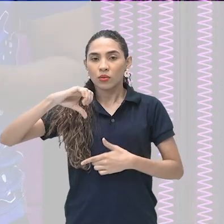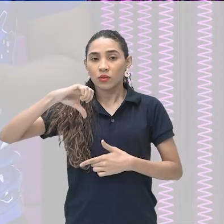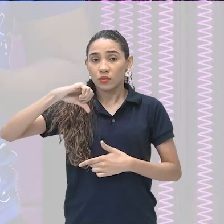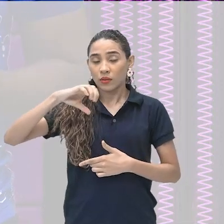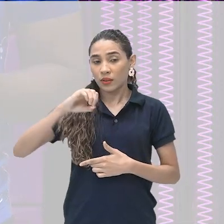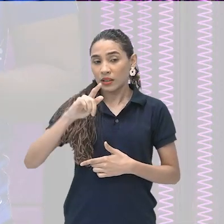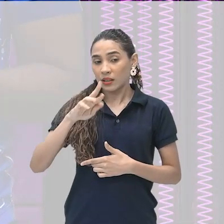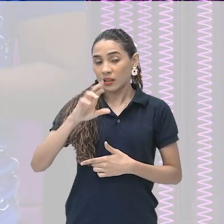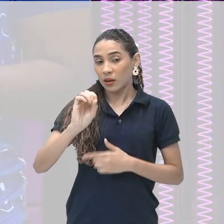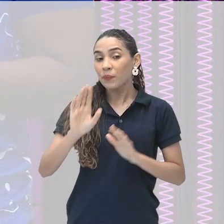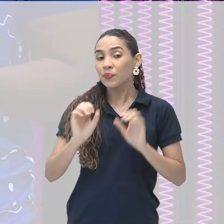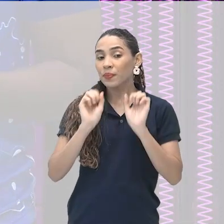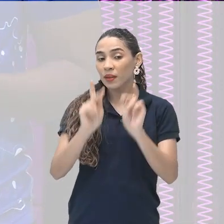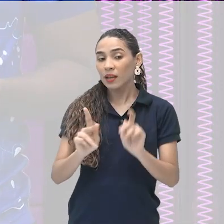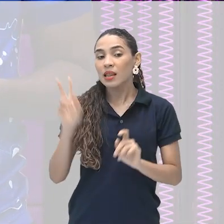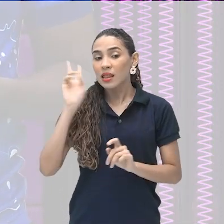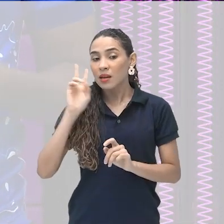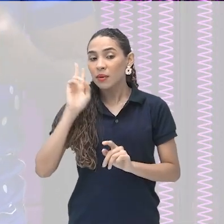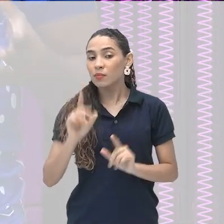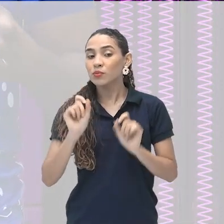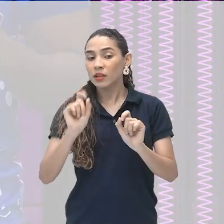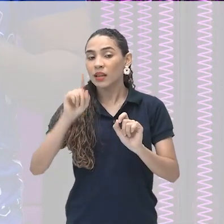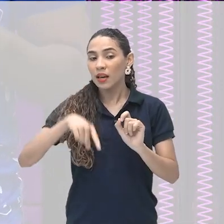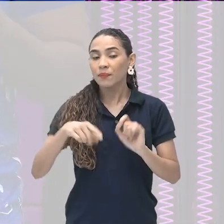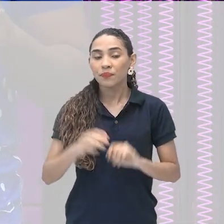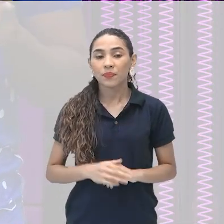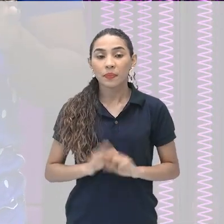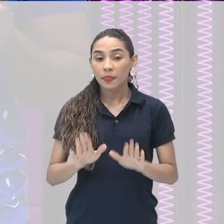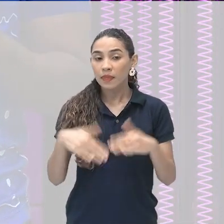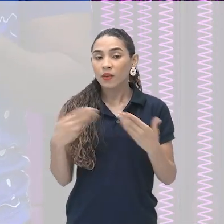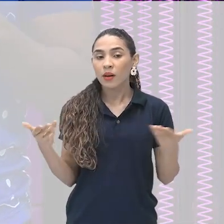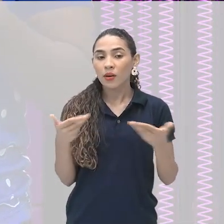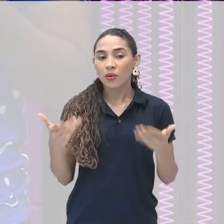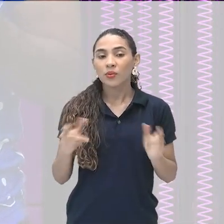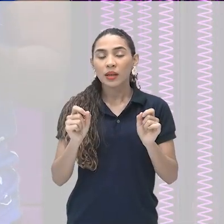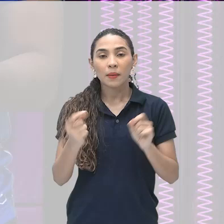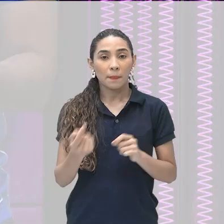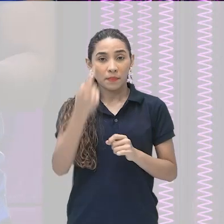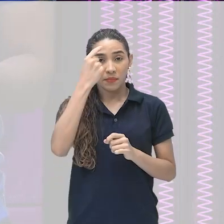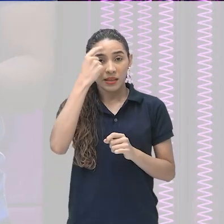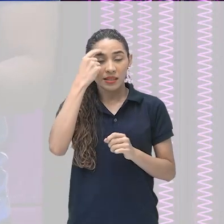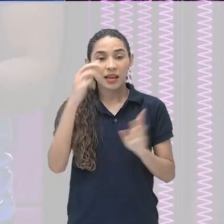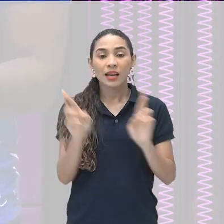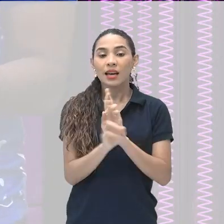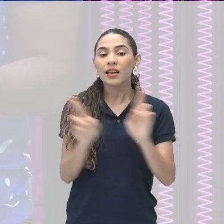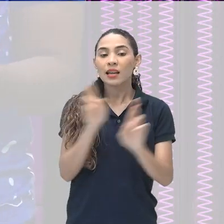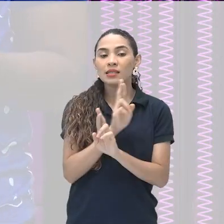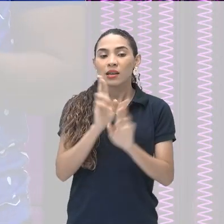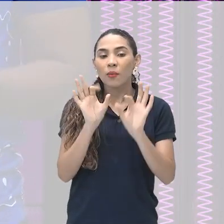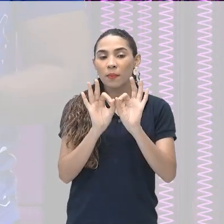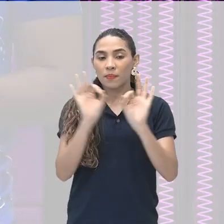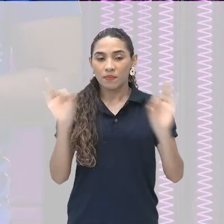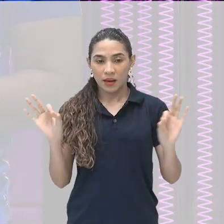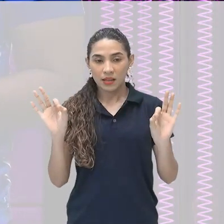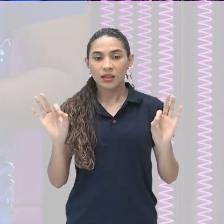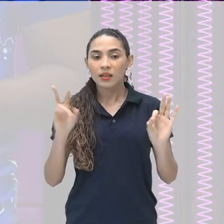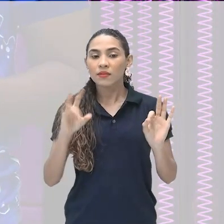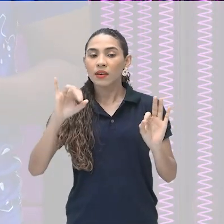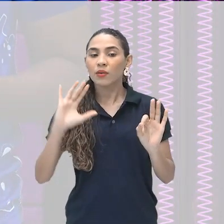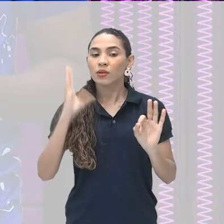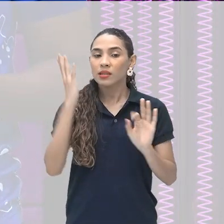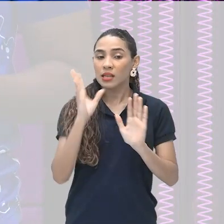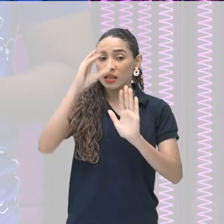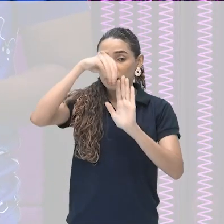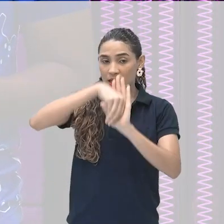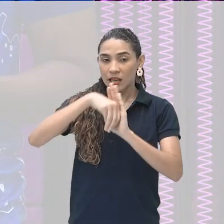professor? Recordamos o que é o triângulo retângulo. Então, vamos agora pensar nas relações métricas que acontecem